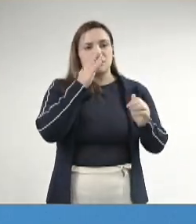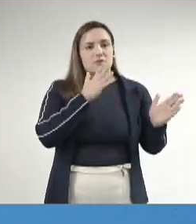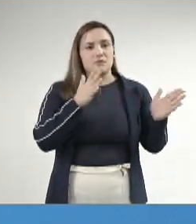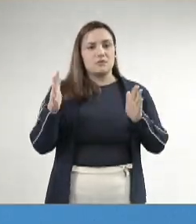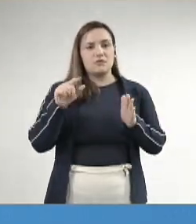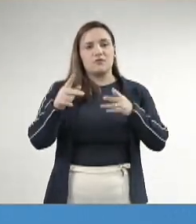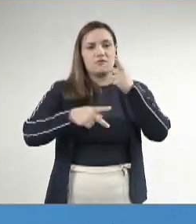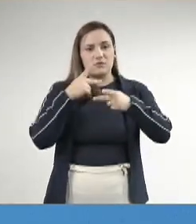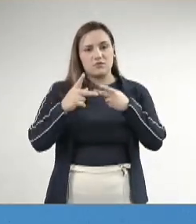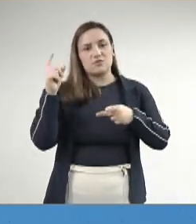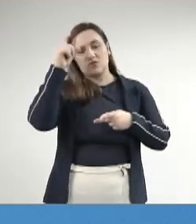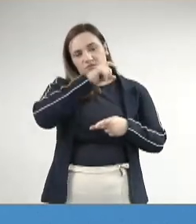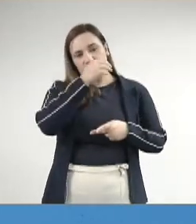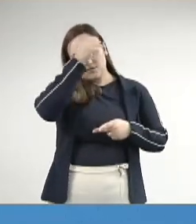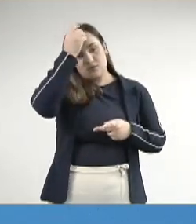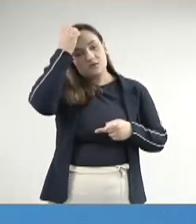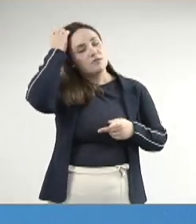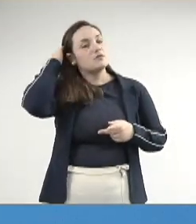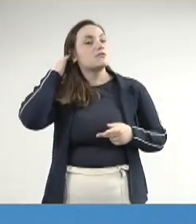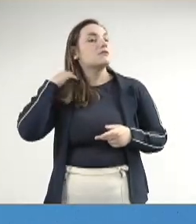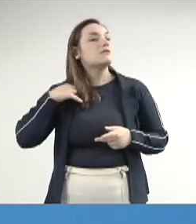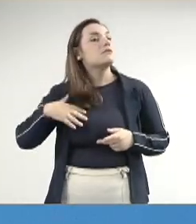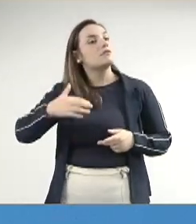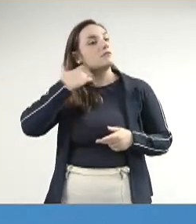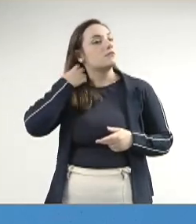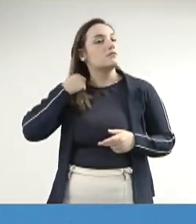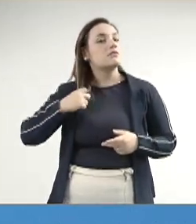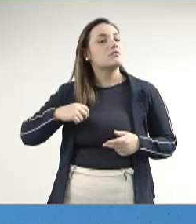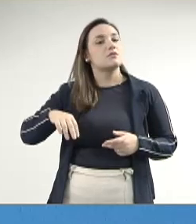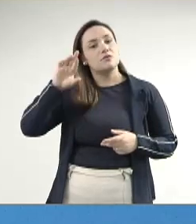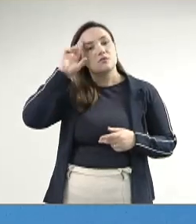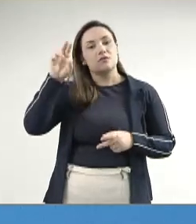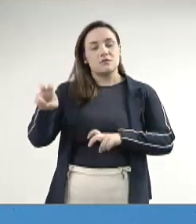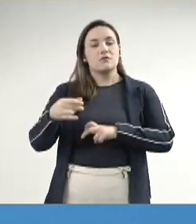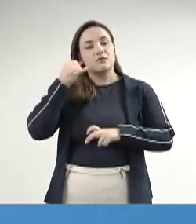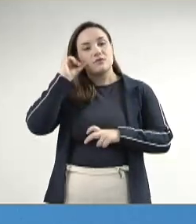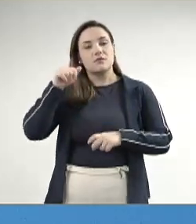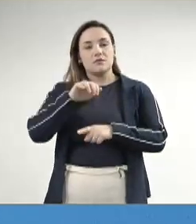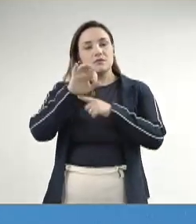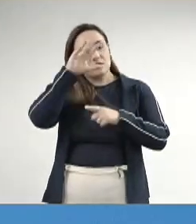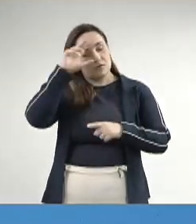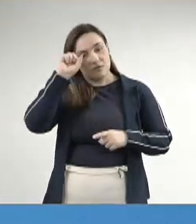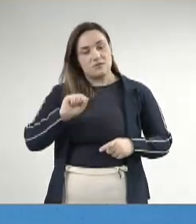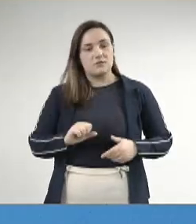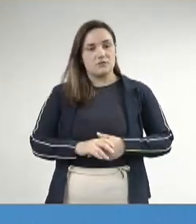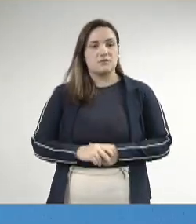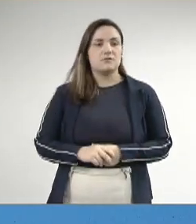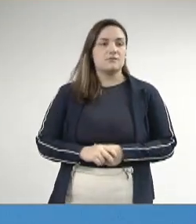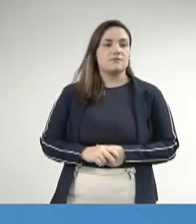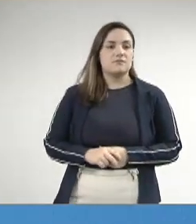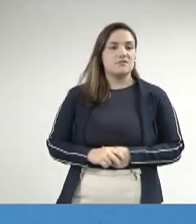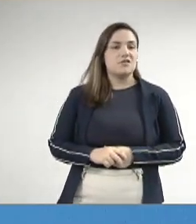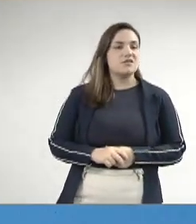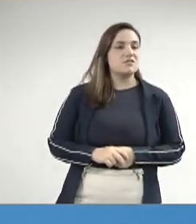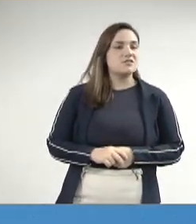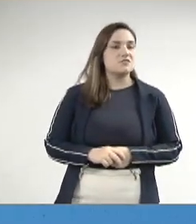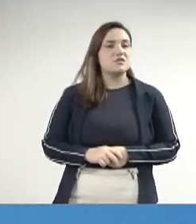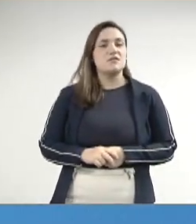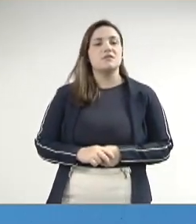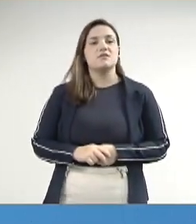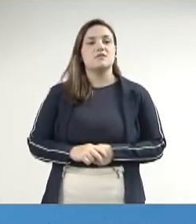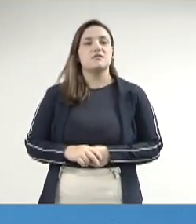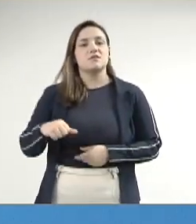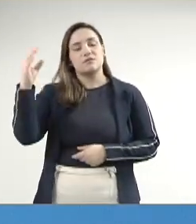fala. Então está difícil, senhor presidente, ser produtor rural hoje no Mato Grosso do Sul, no Brasil. O